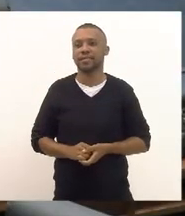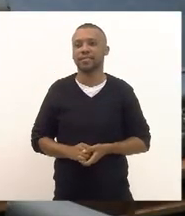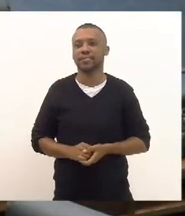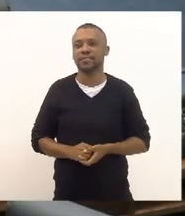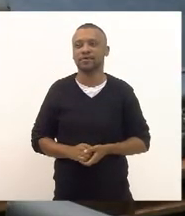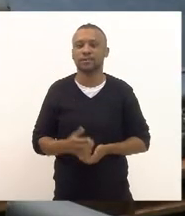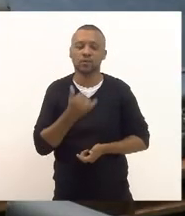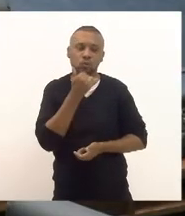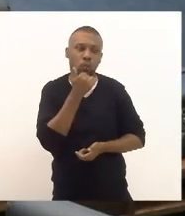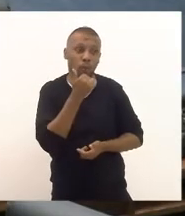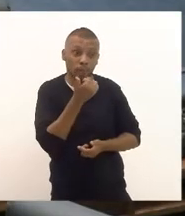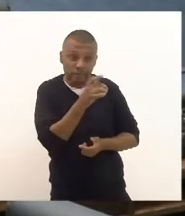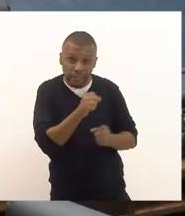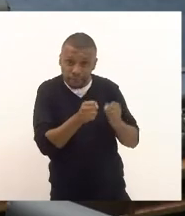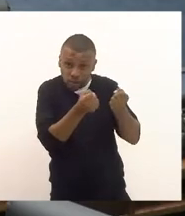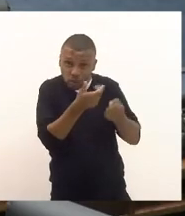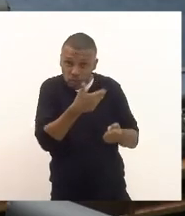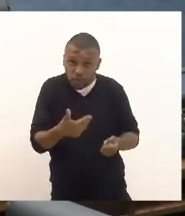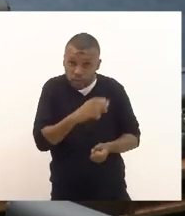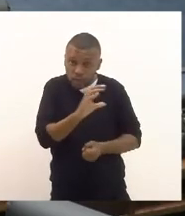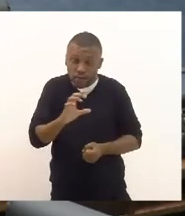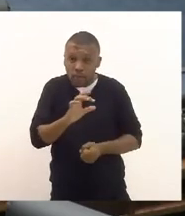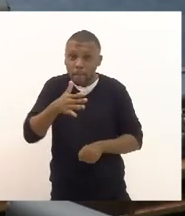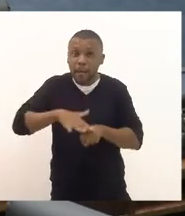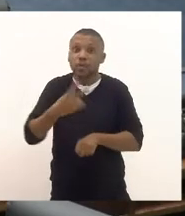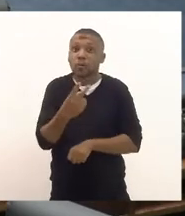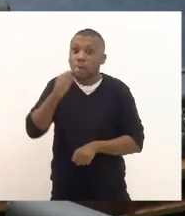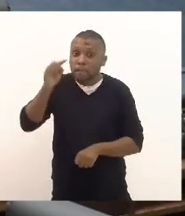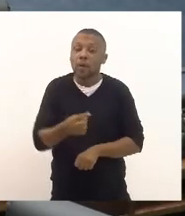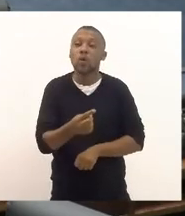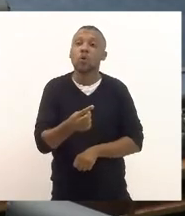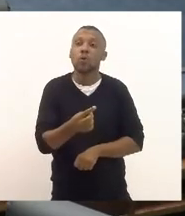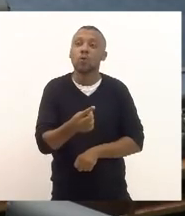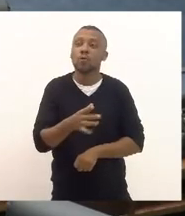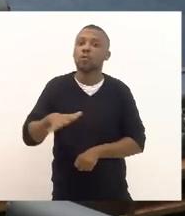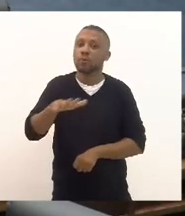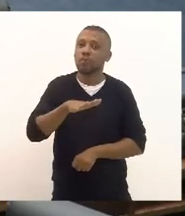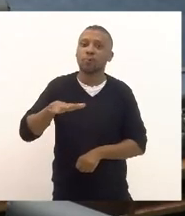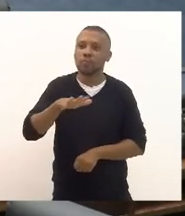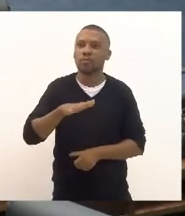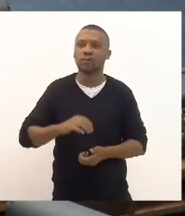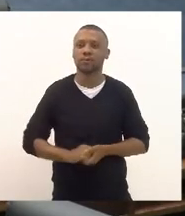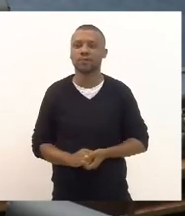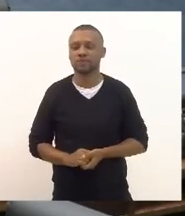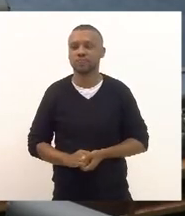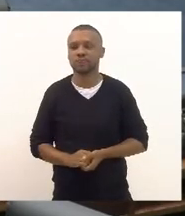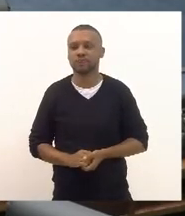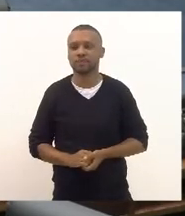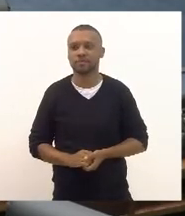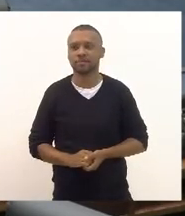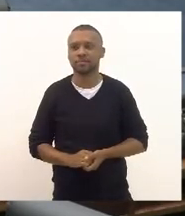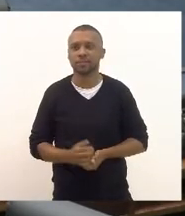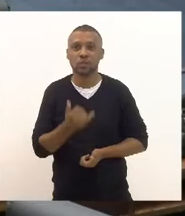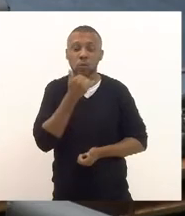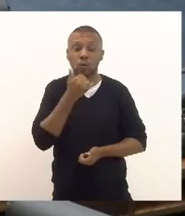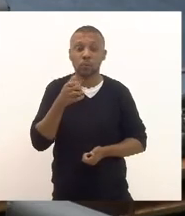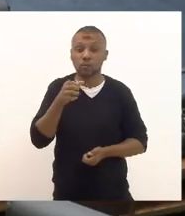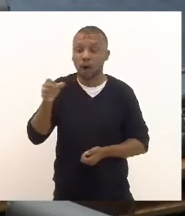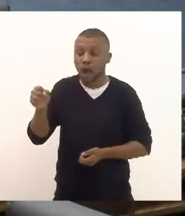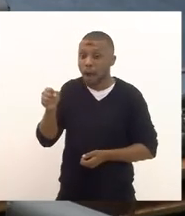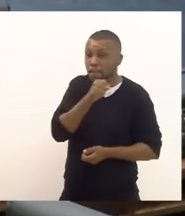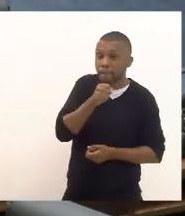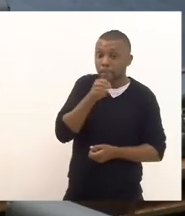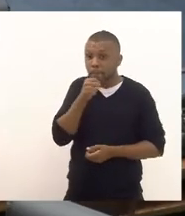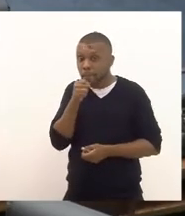sem 20 meses do reino Cláudio kahns foram mais de duas mil morte 2120 morte ele tem móvel só não ficou o microfone